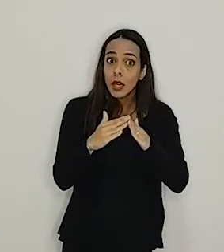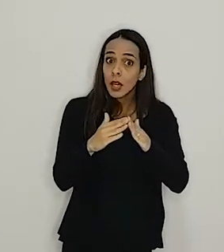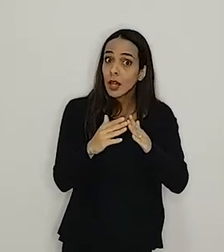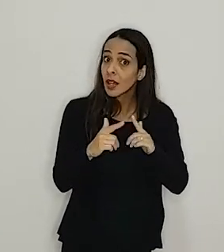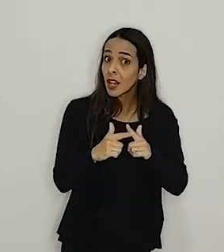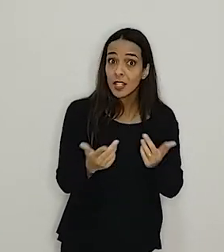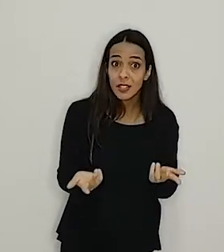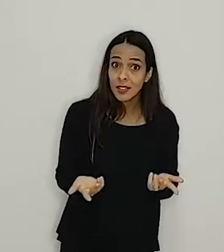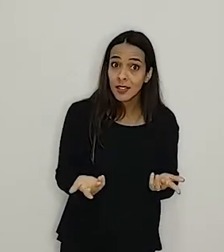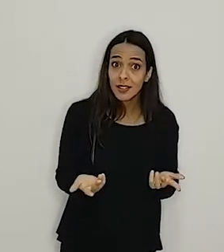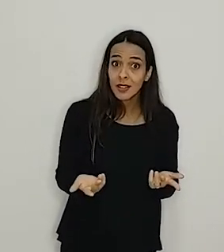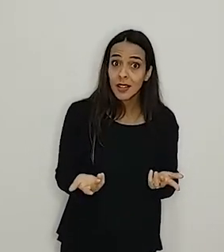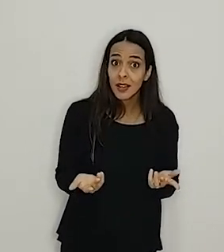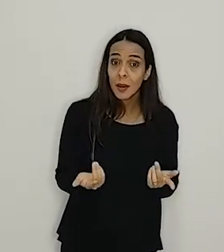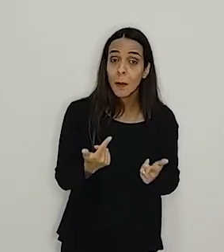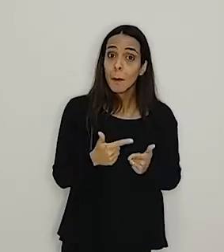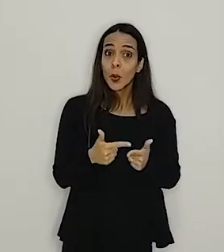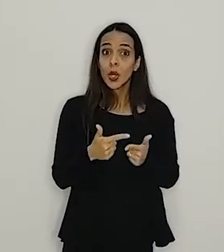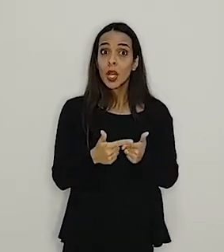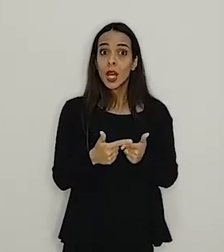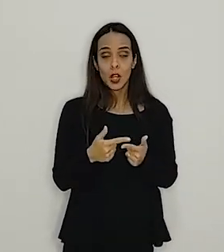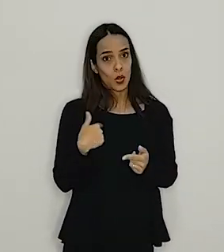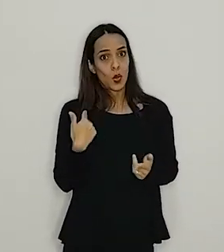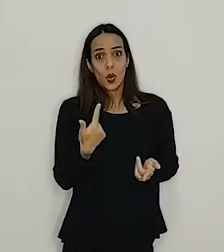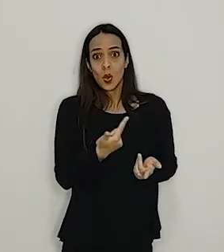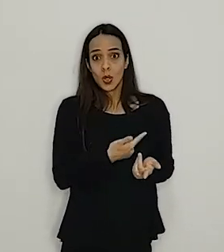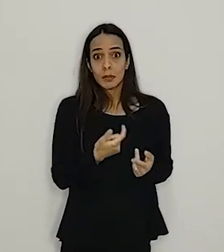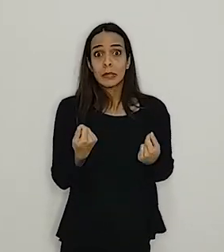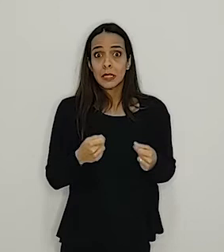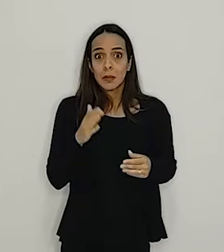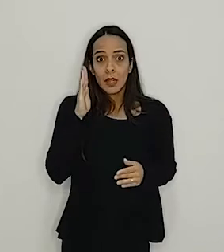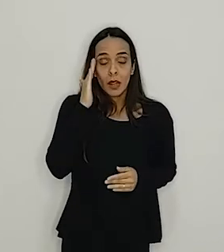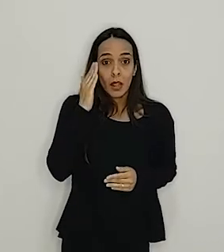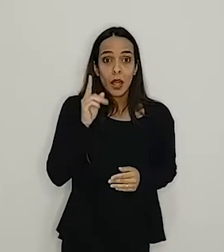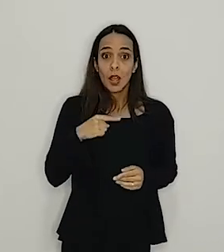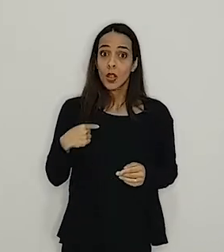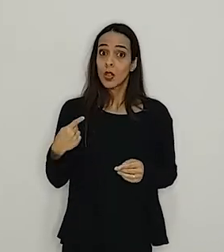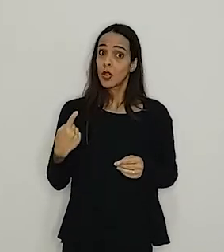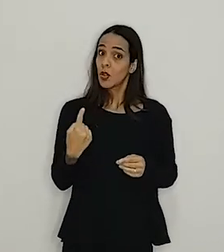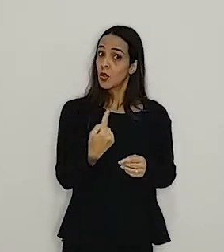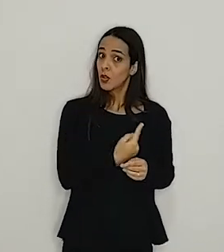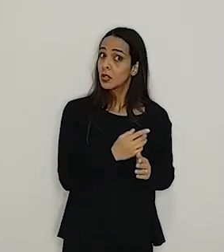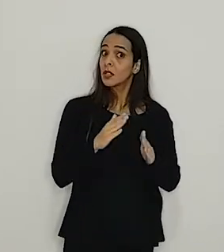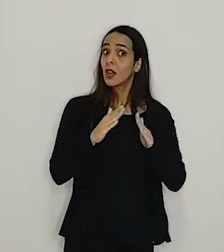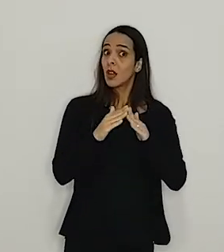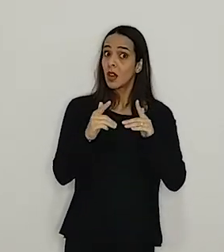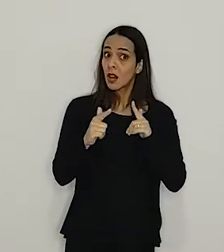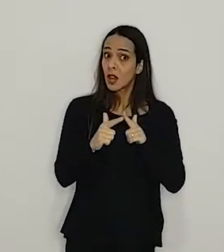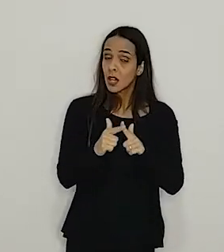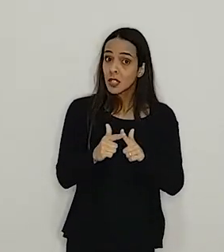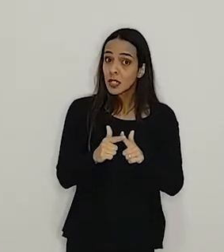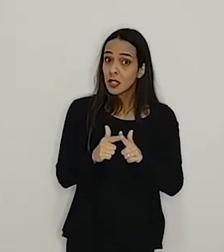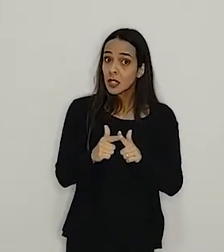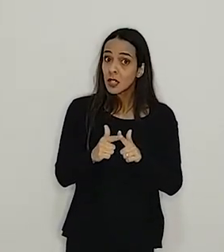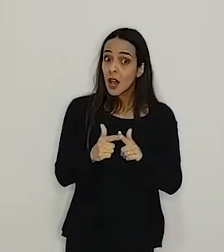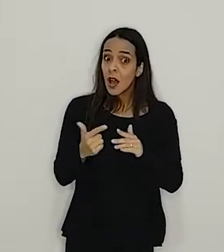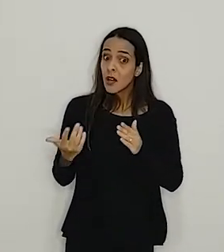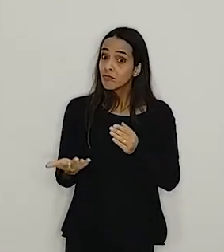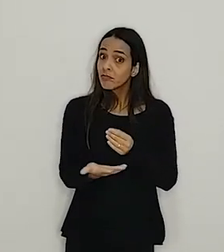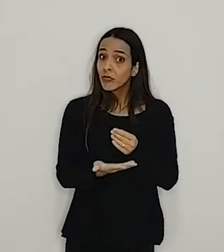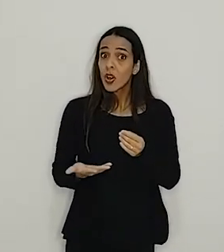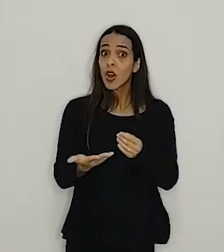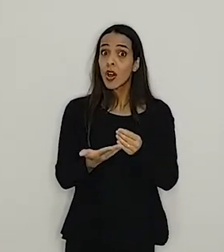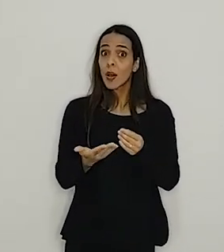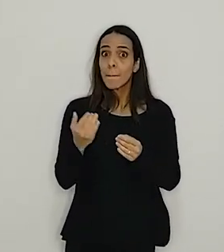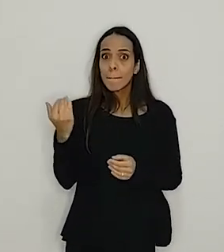dentro de um projeto de uma igreja, porque como reformados precisamos entender que a nossa igreja ela é